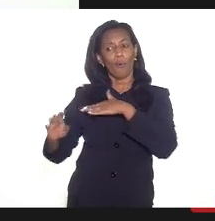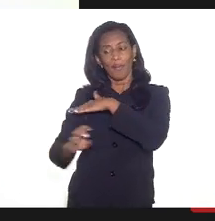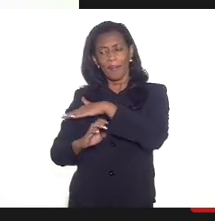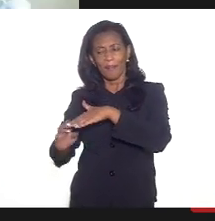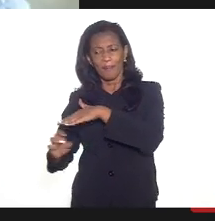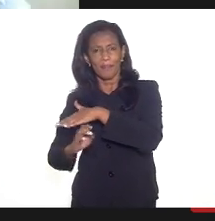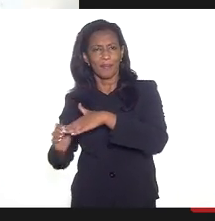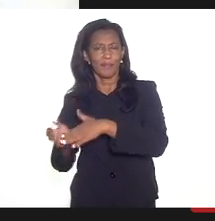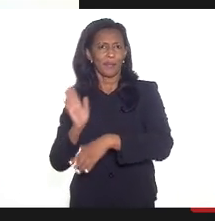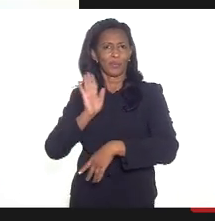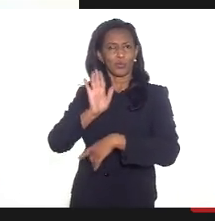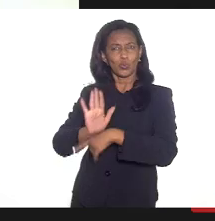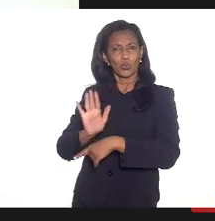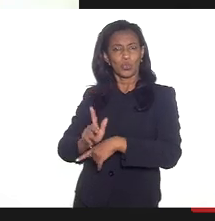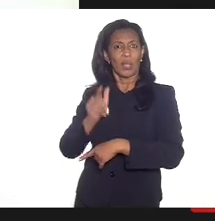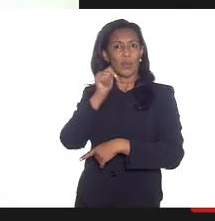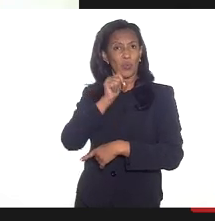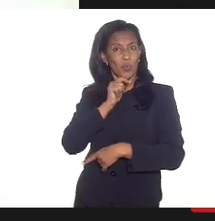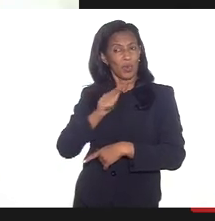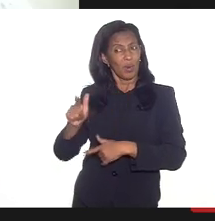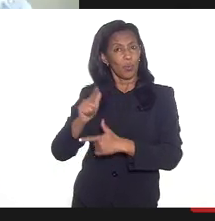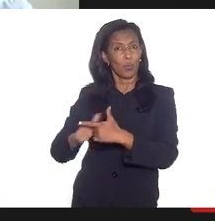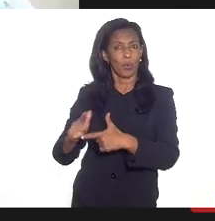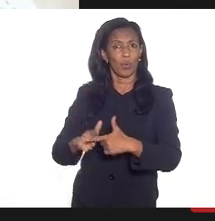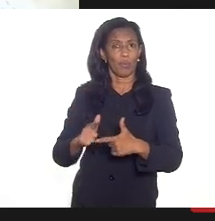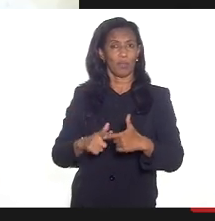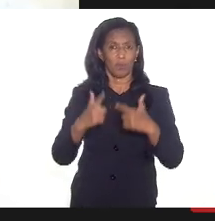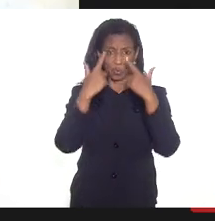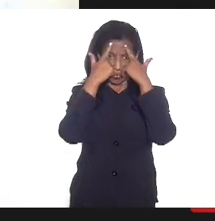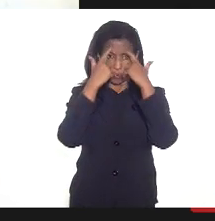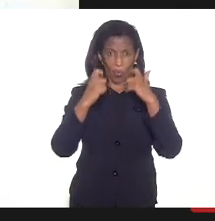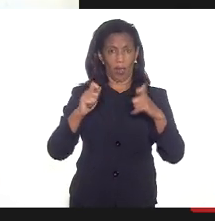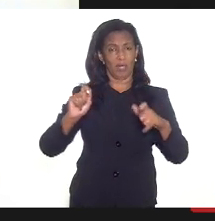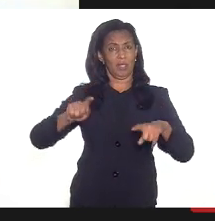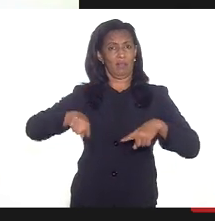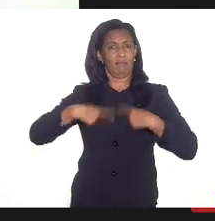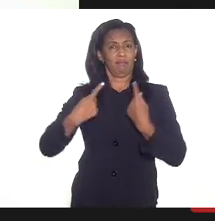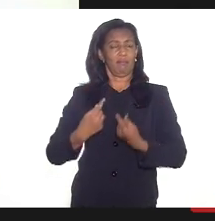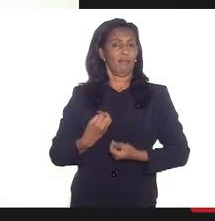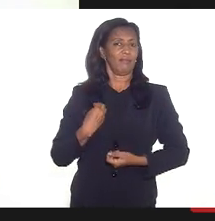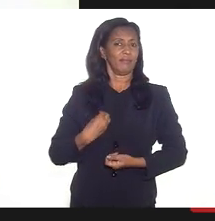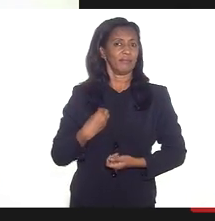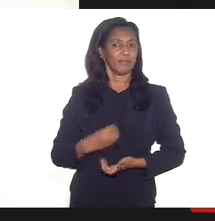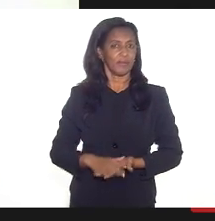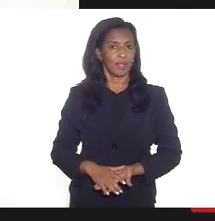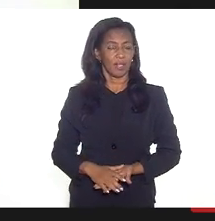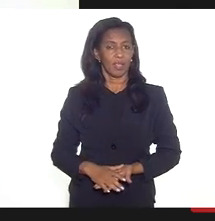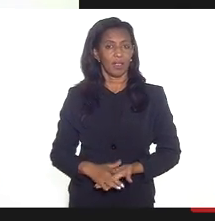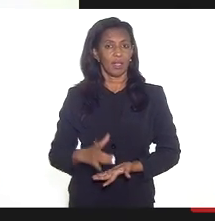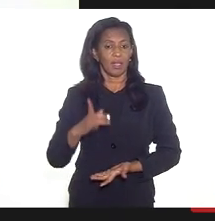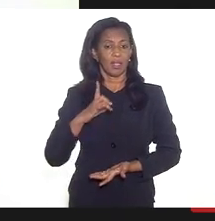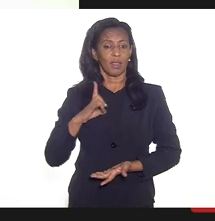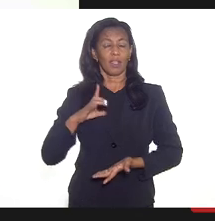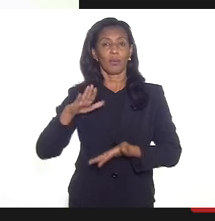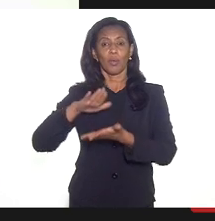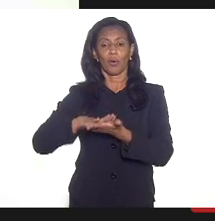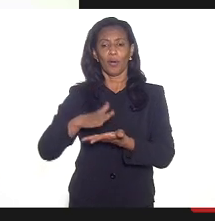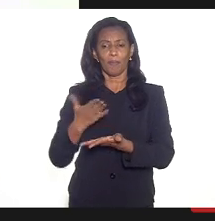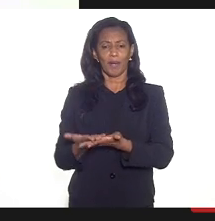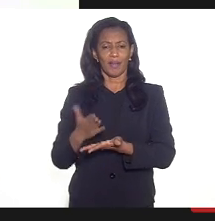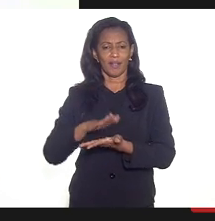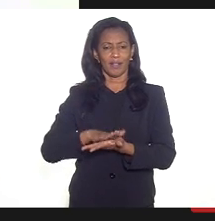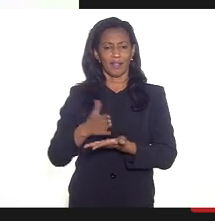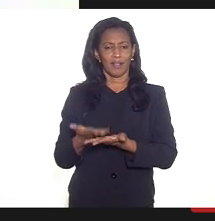empregabilidade imediata de mulheres em situação de violência. Termos intérpretes de línguas